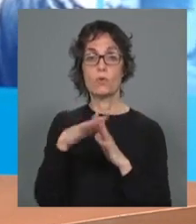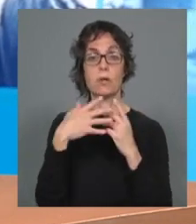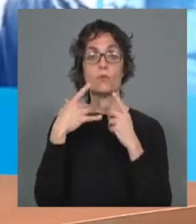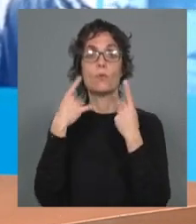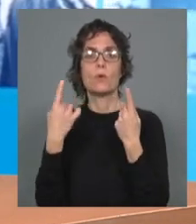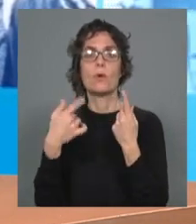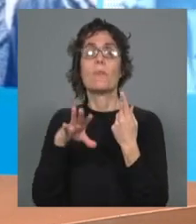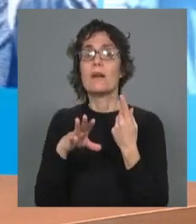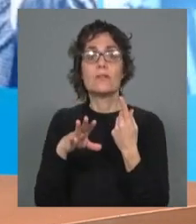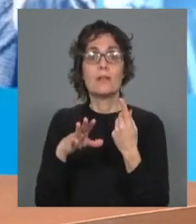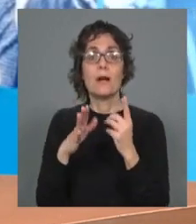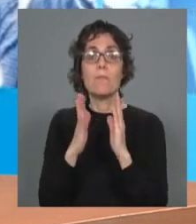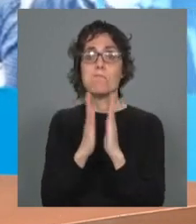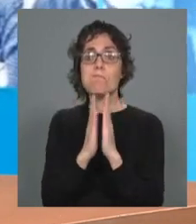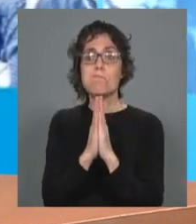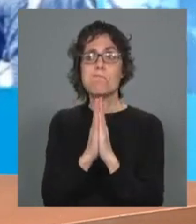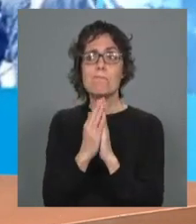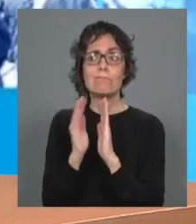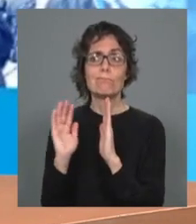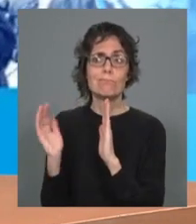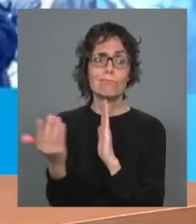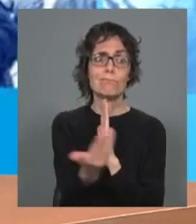nossas igrejas não se compadecem com